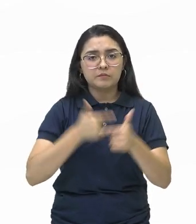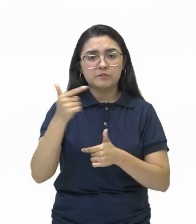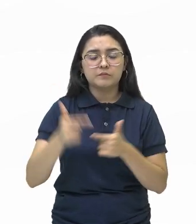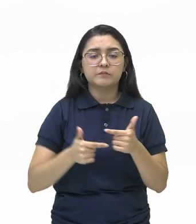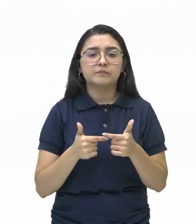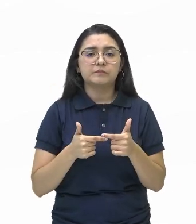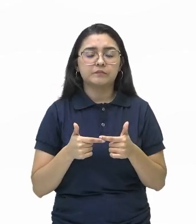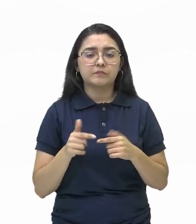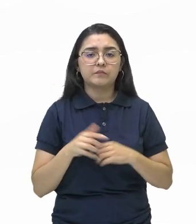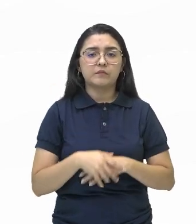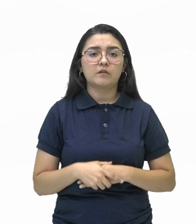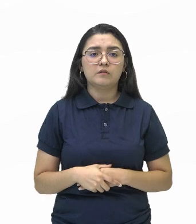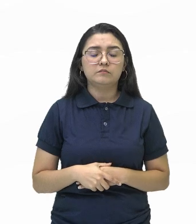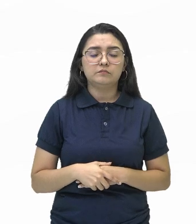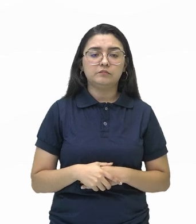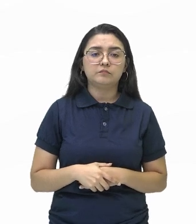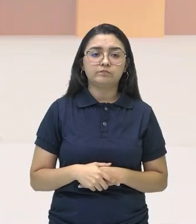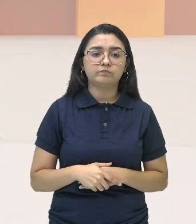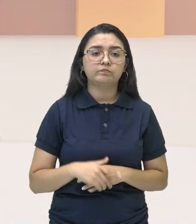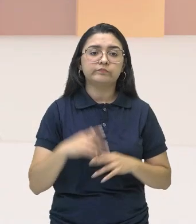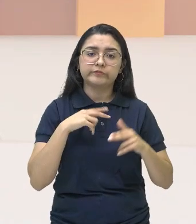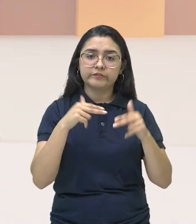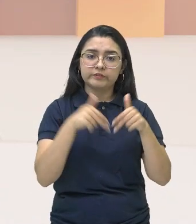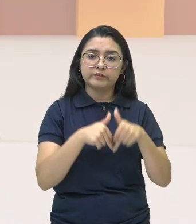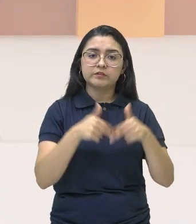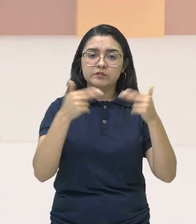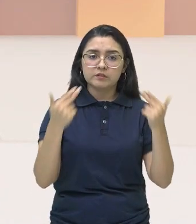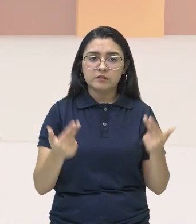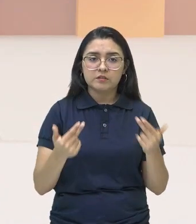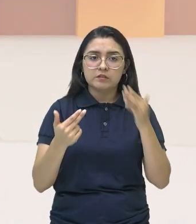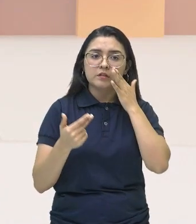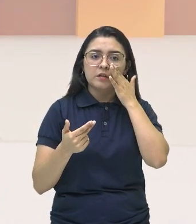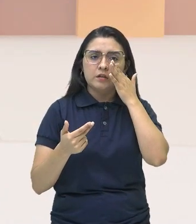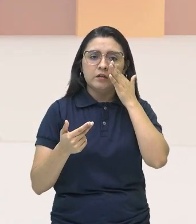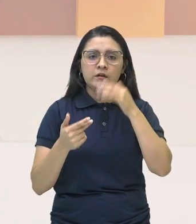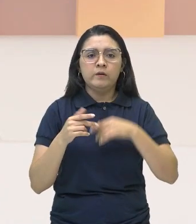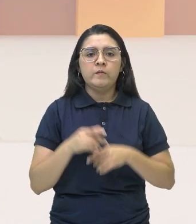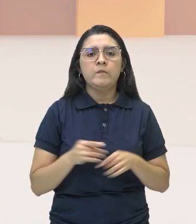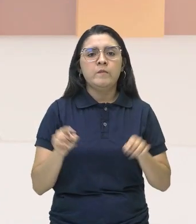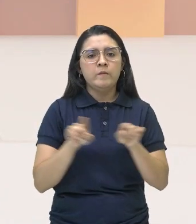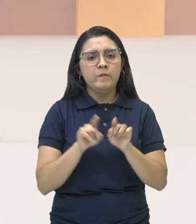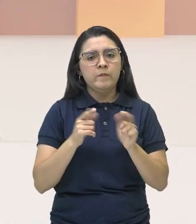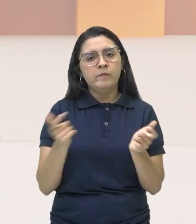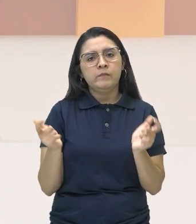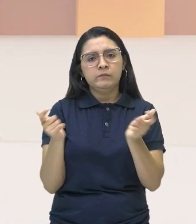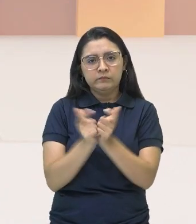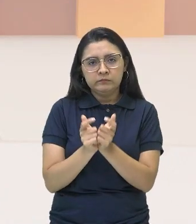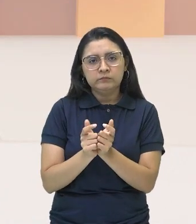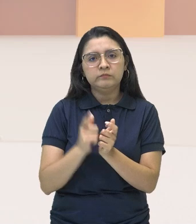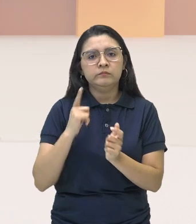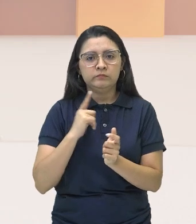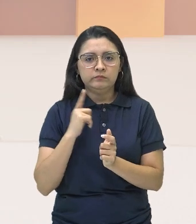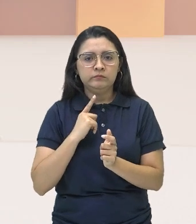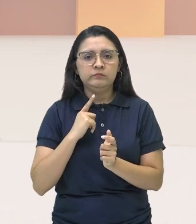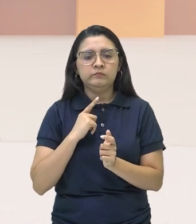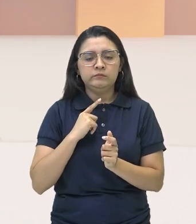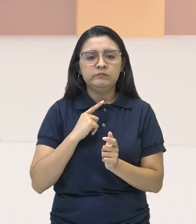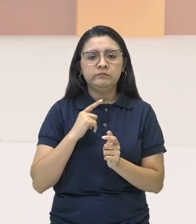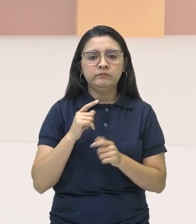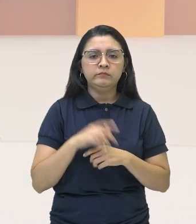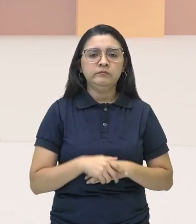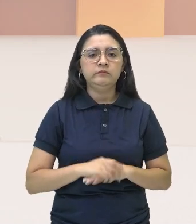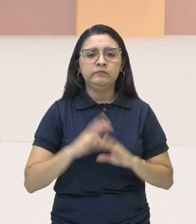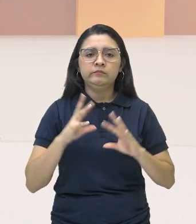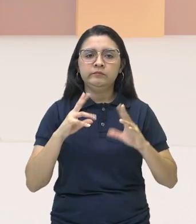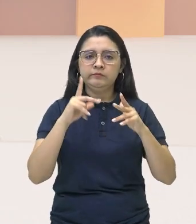aqueles presentes, essas etnias, vamos dizer assim, e a essas minorias que estão presentes aí, tá bom?